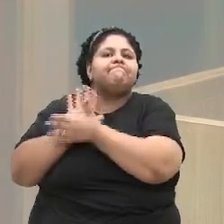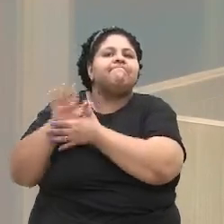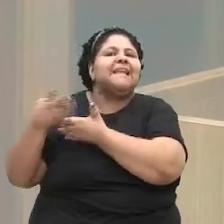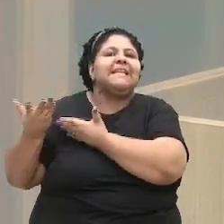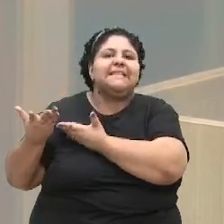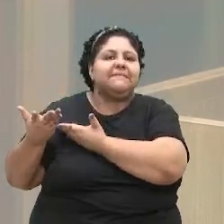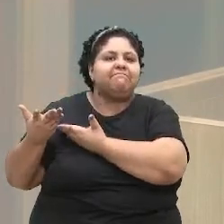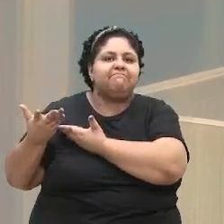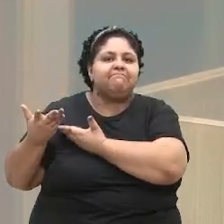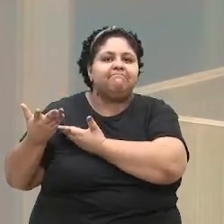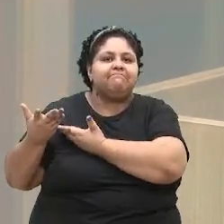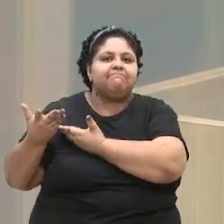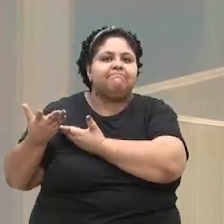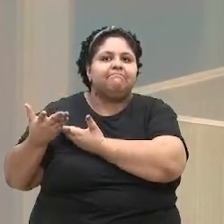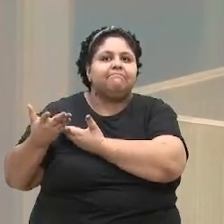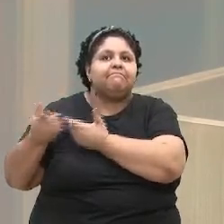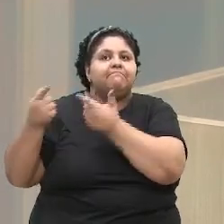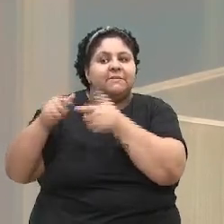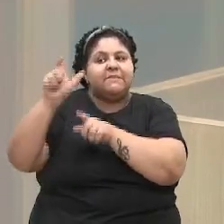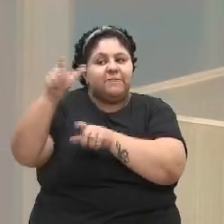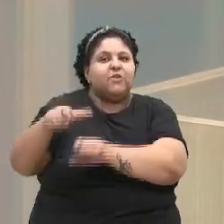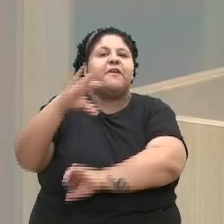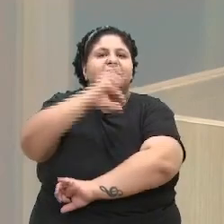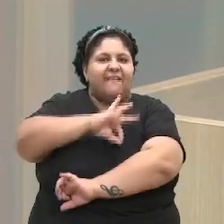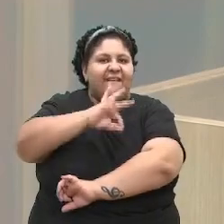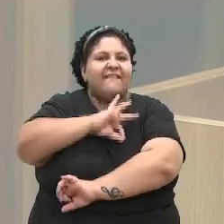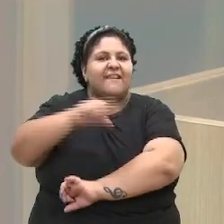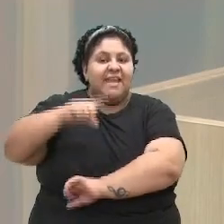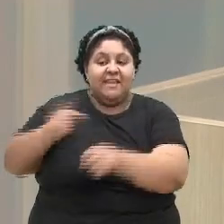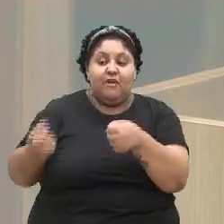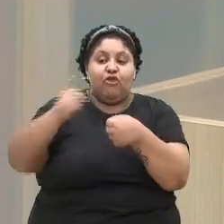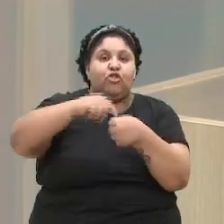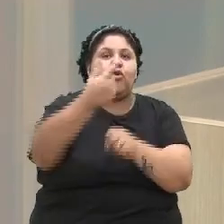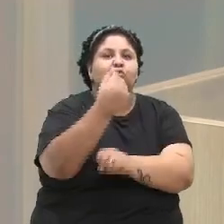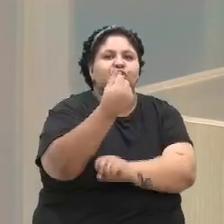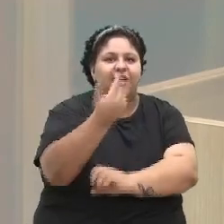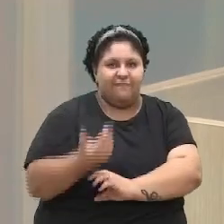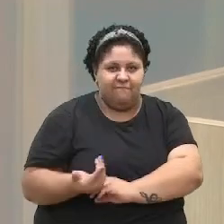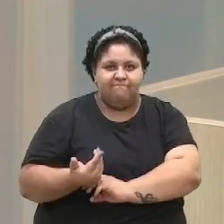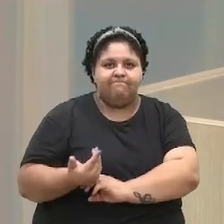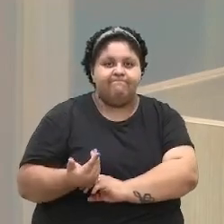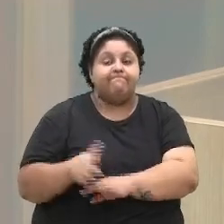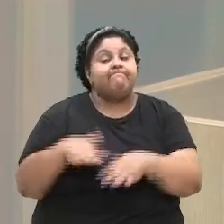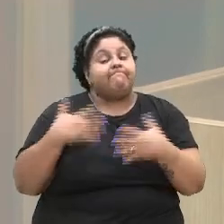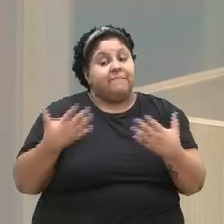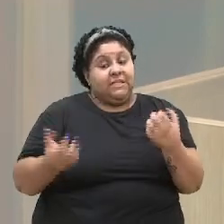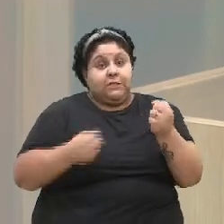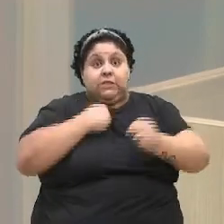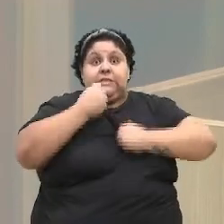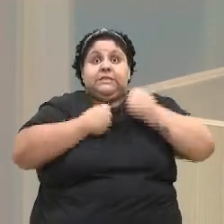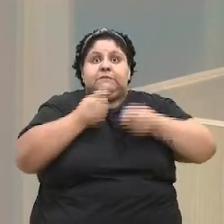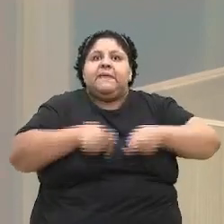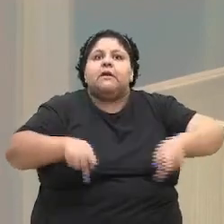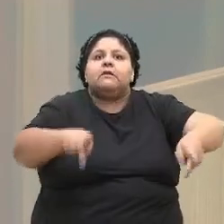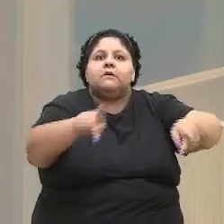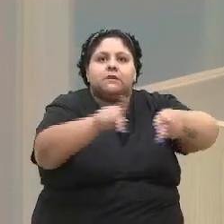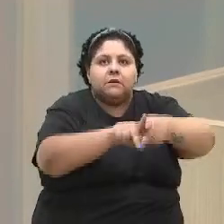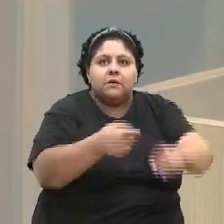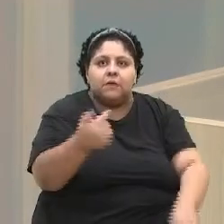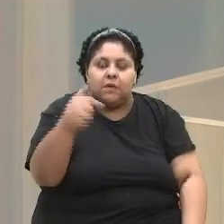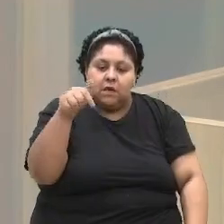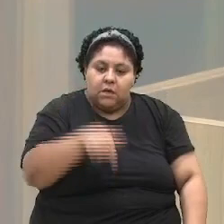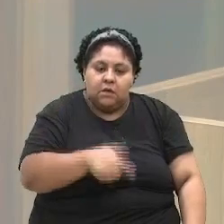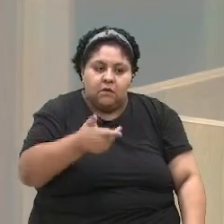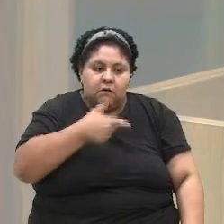Aparece mas é aquele que ganha então o desespero desse povo me traz aqui a